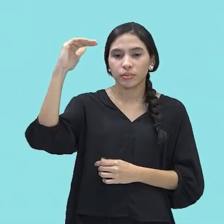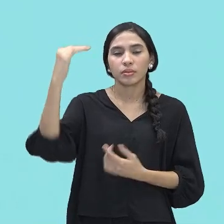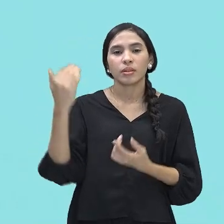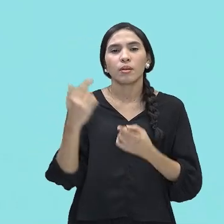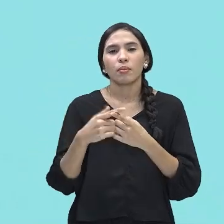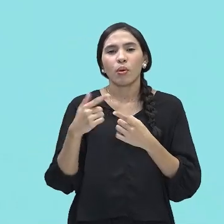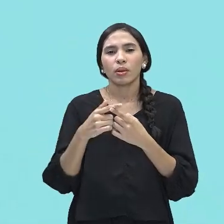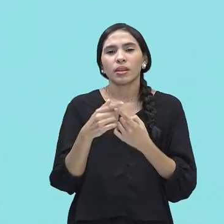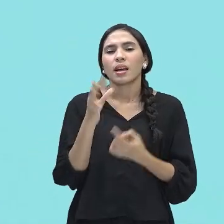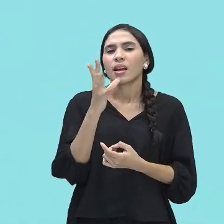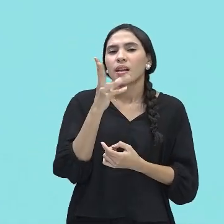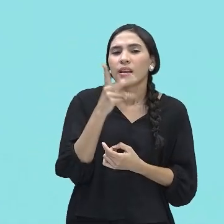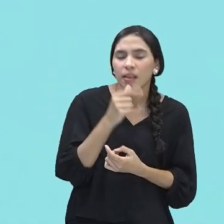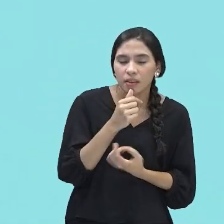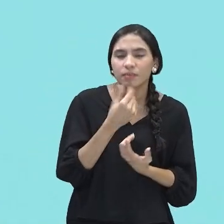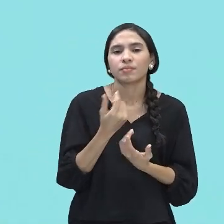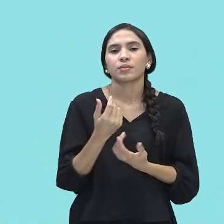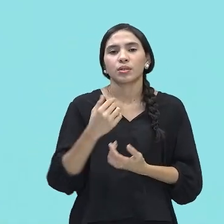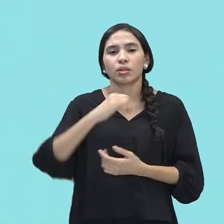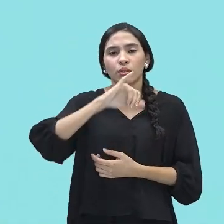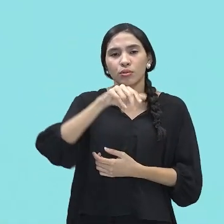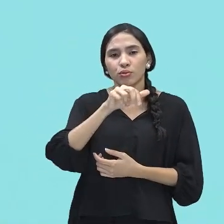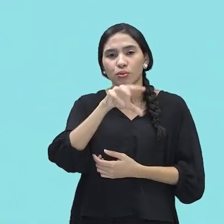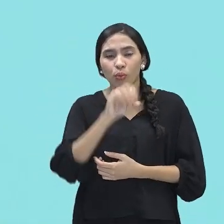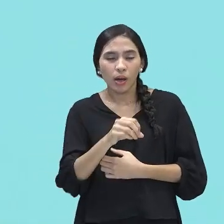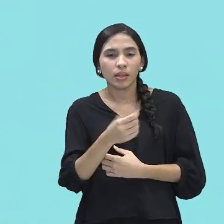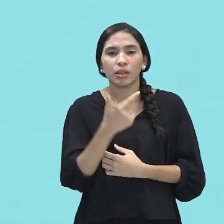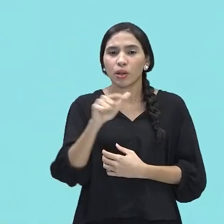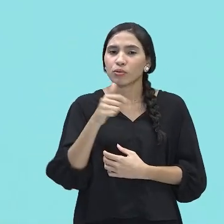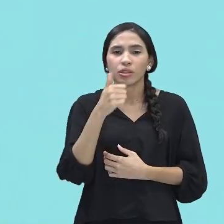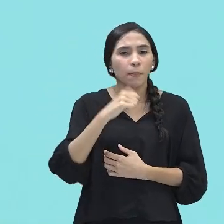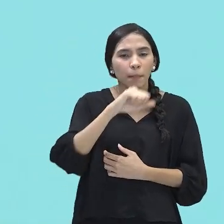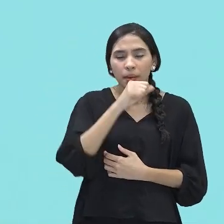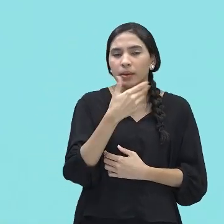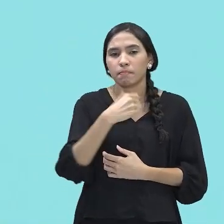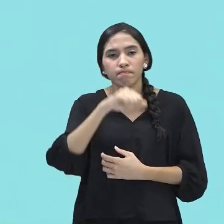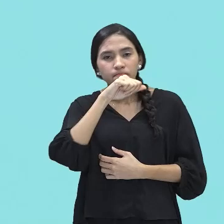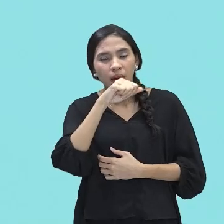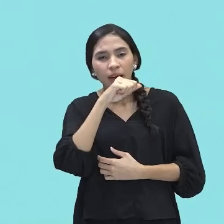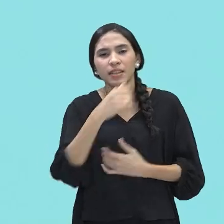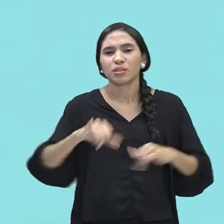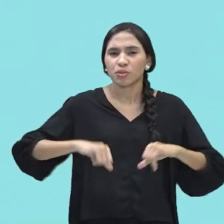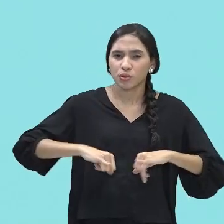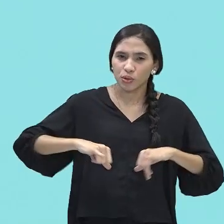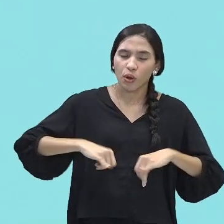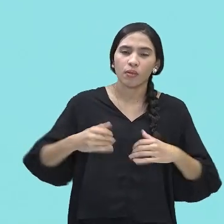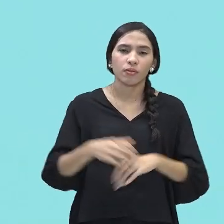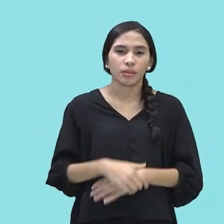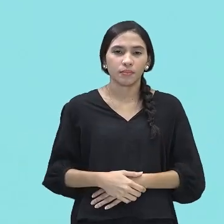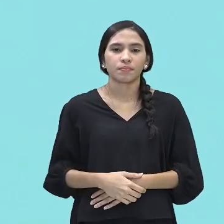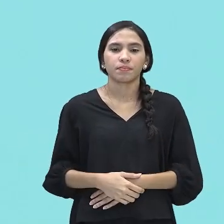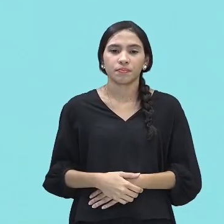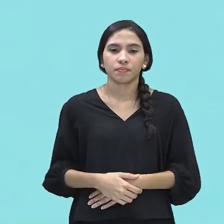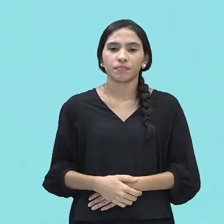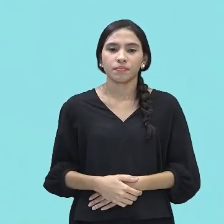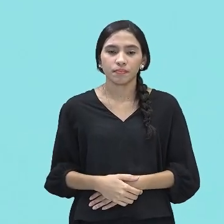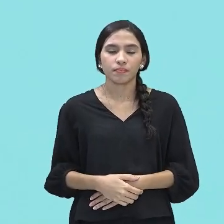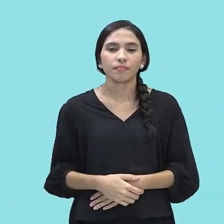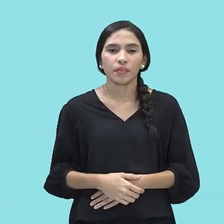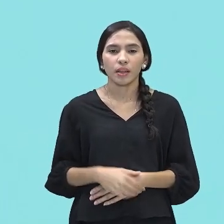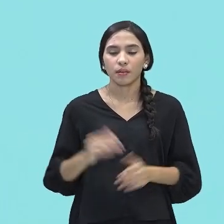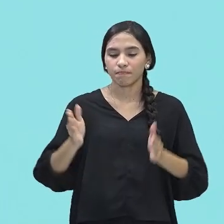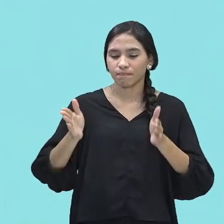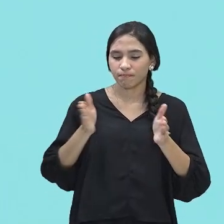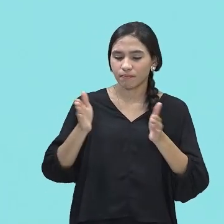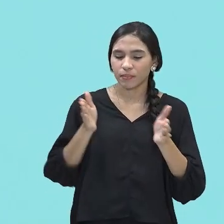Porque a Joana era órfã, então a gente sabe que uma pessoa órfã sofre muito, né? Mãe é mãe, então quando a gente perde, dói muito, o processo